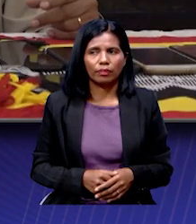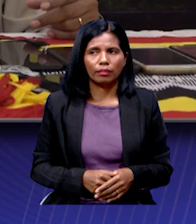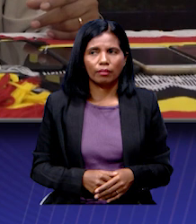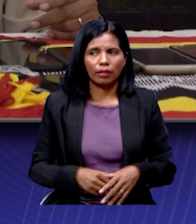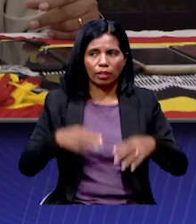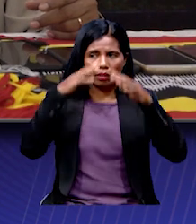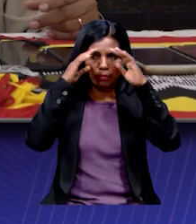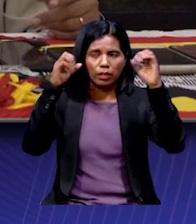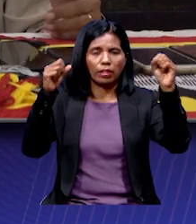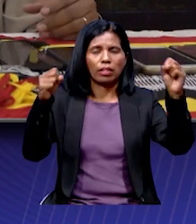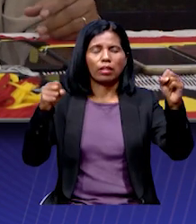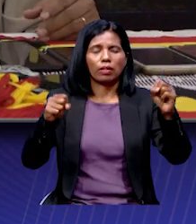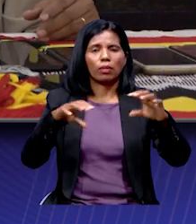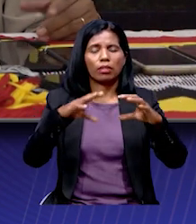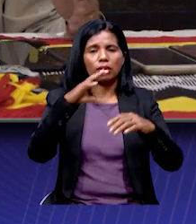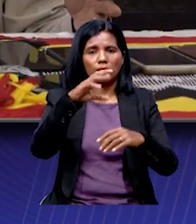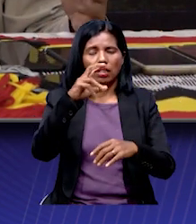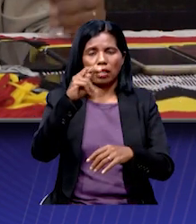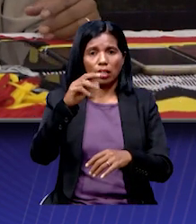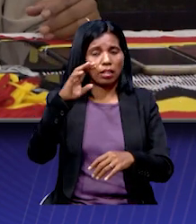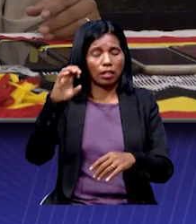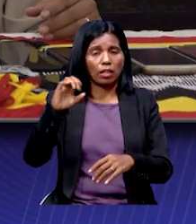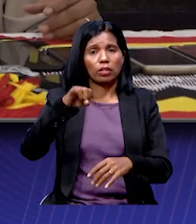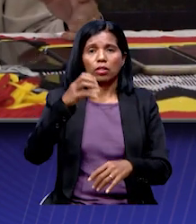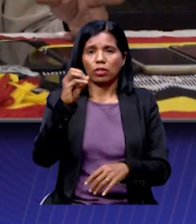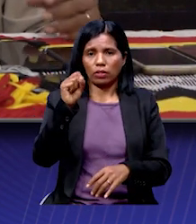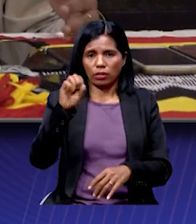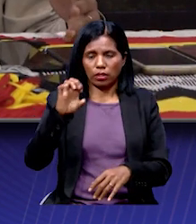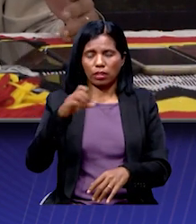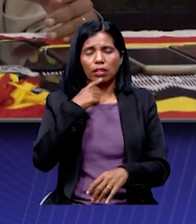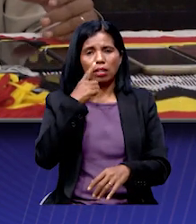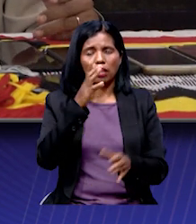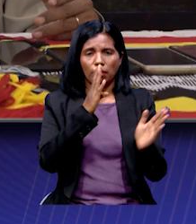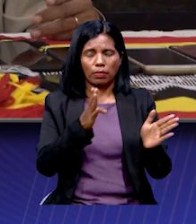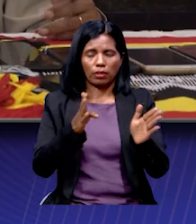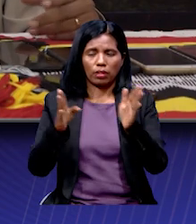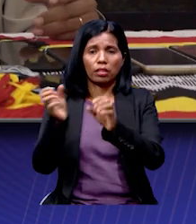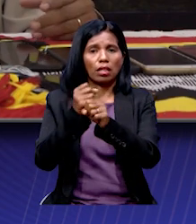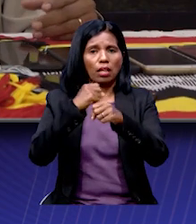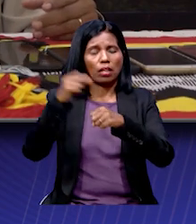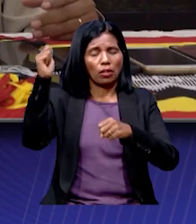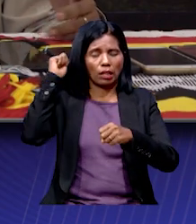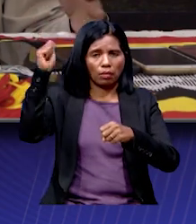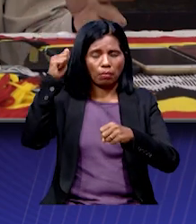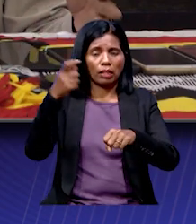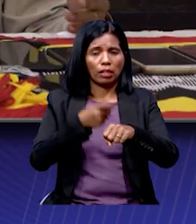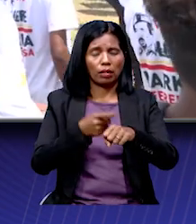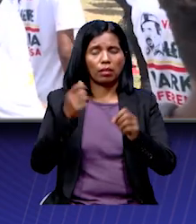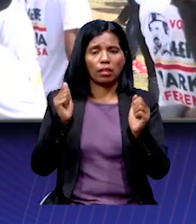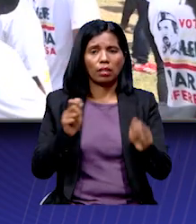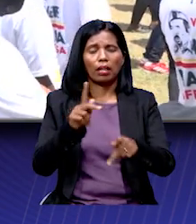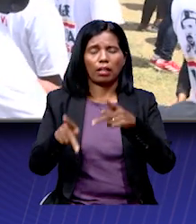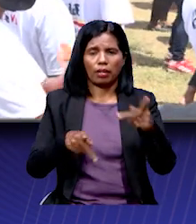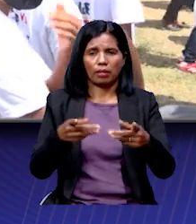Presidente da Comissão Nacional de Eleições, José Agostinho Belo Ratete, e a processo campanha durante né, candidato no apoiante